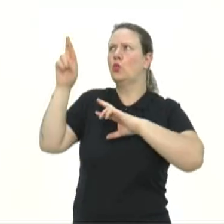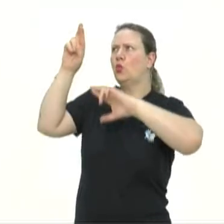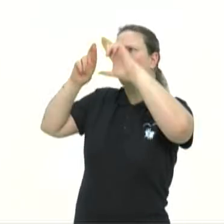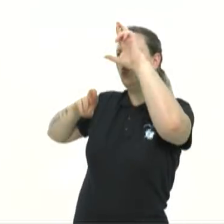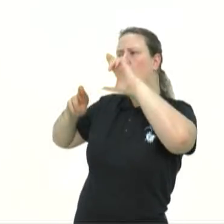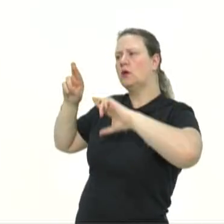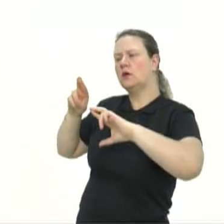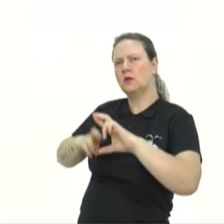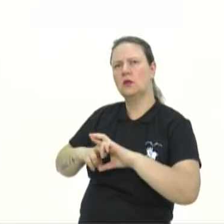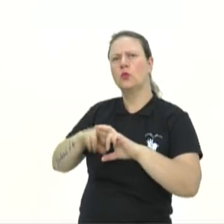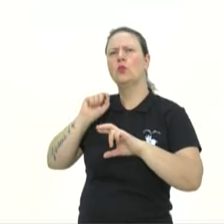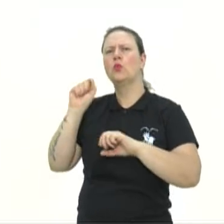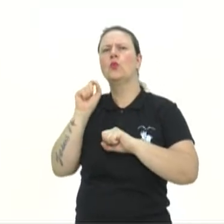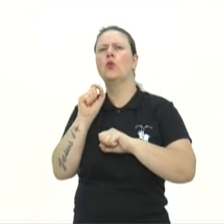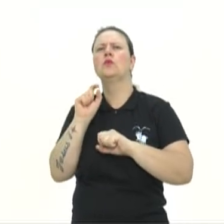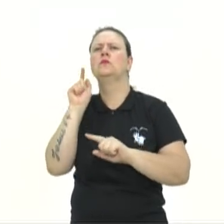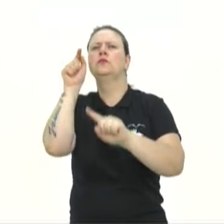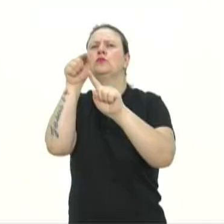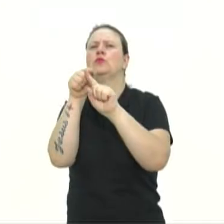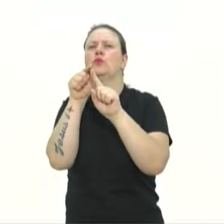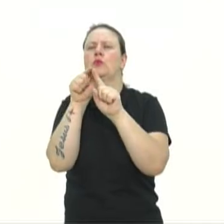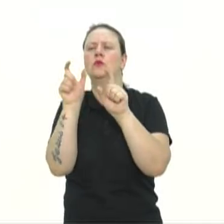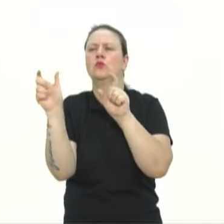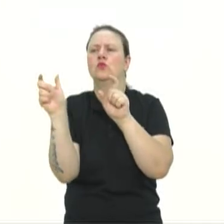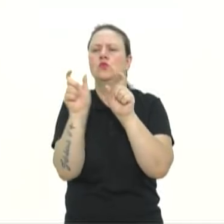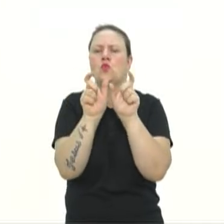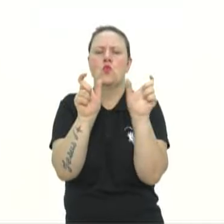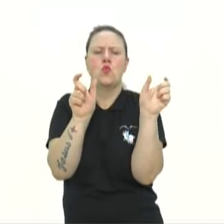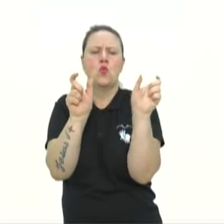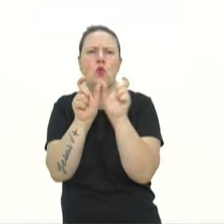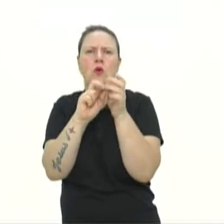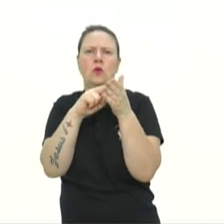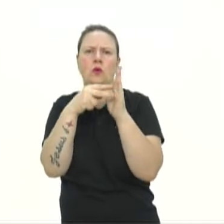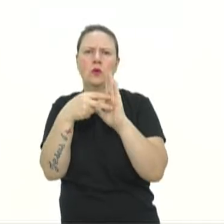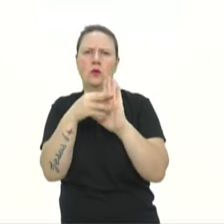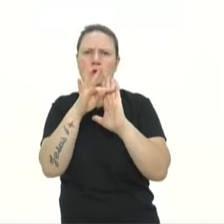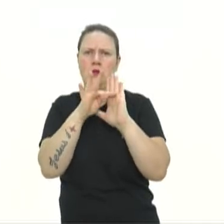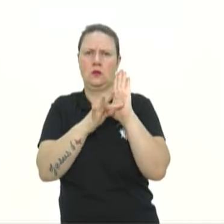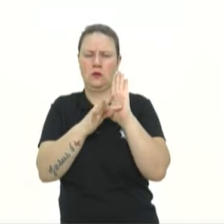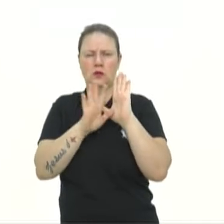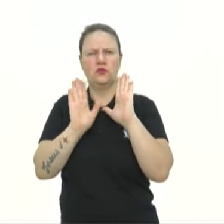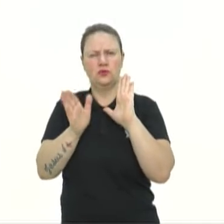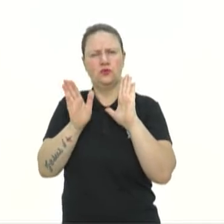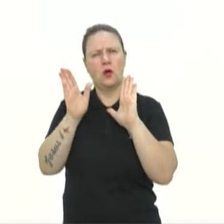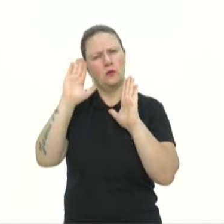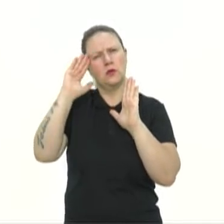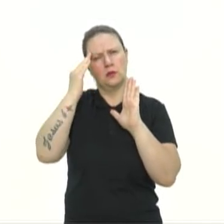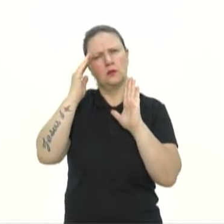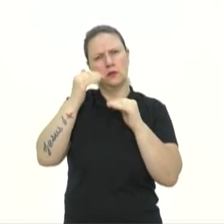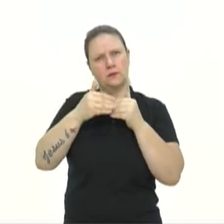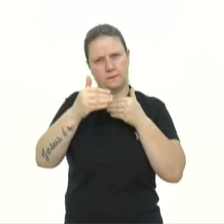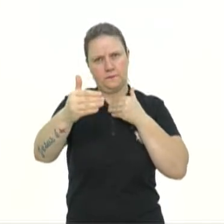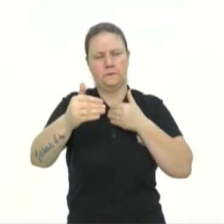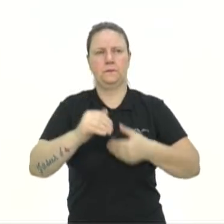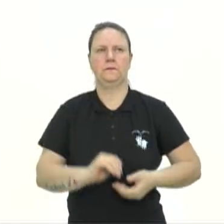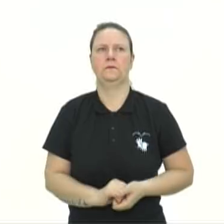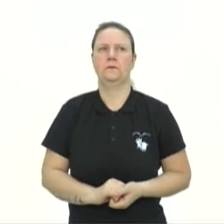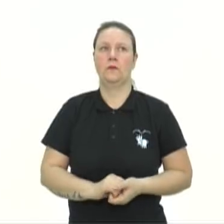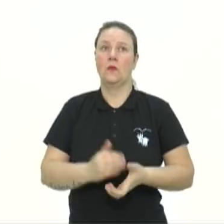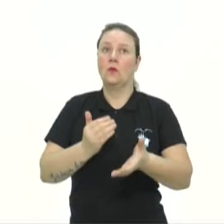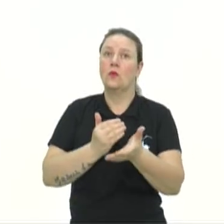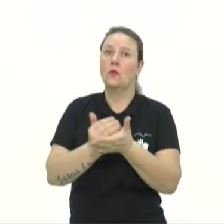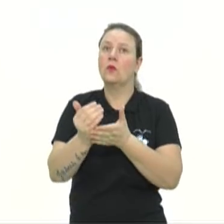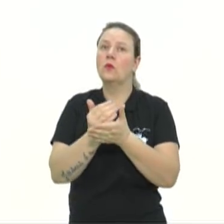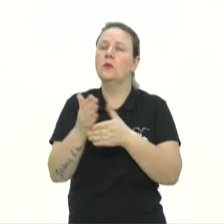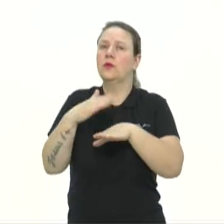das conjunções e locuções conjuntivas na significação do texto. Você já vai entender isso melhor. Para a gente iniciar a